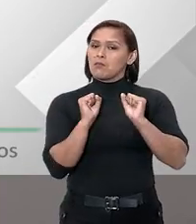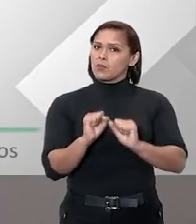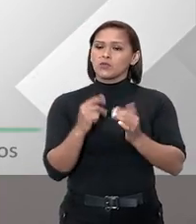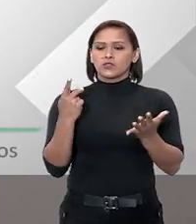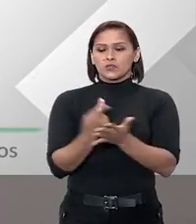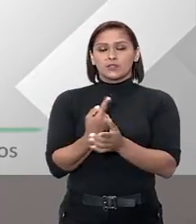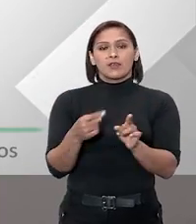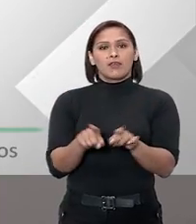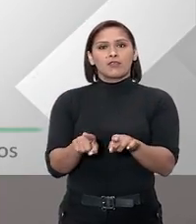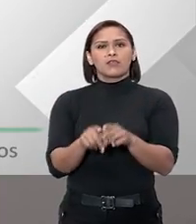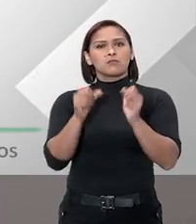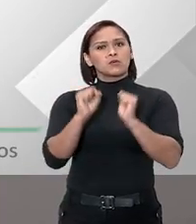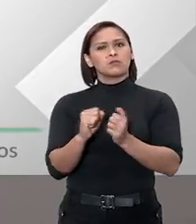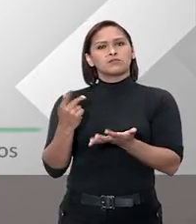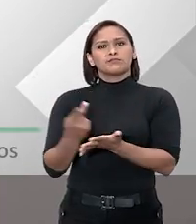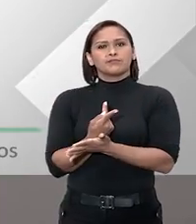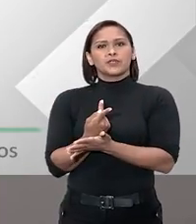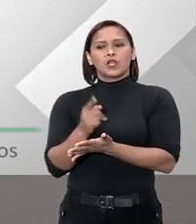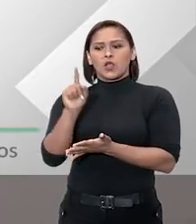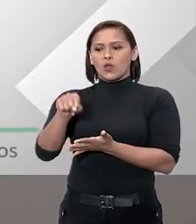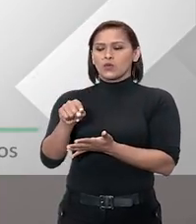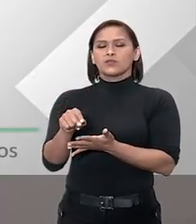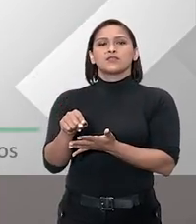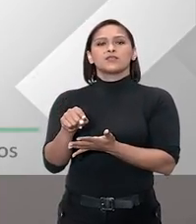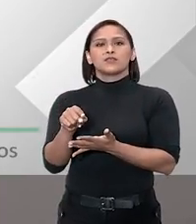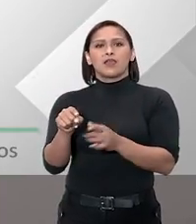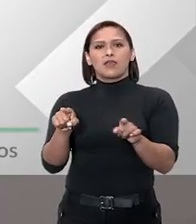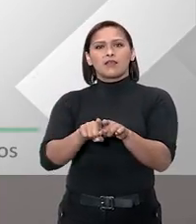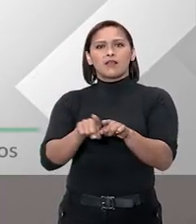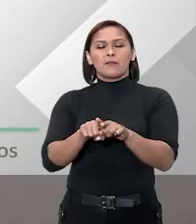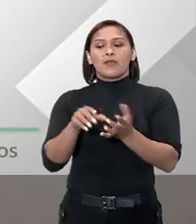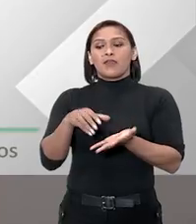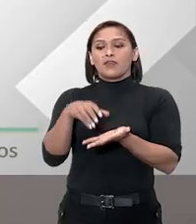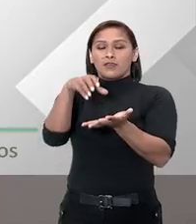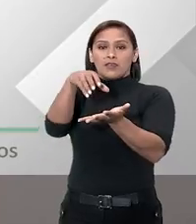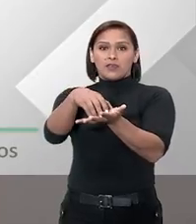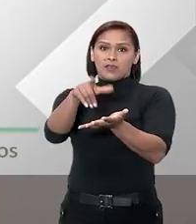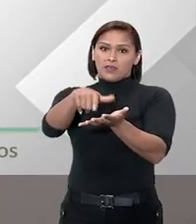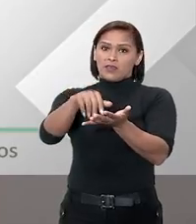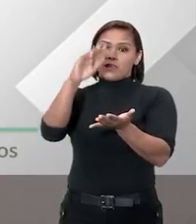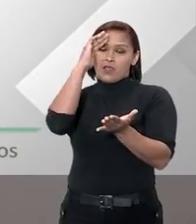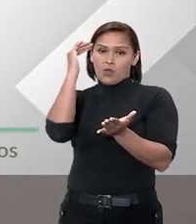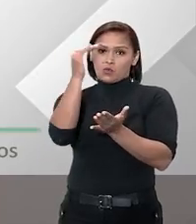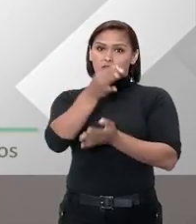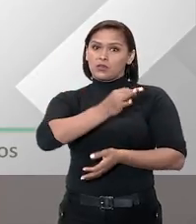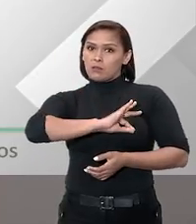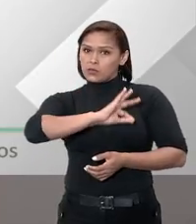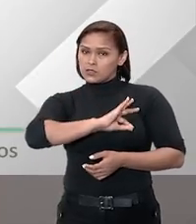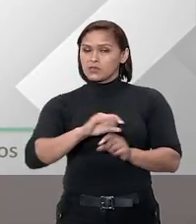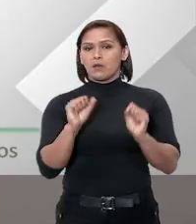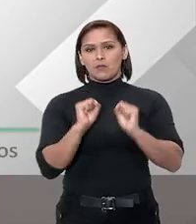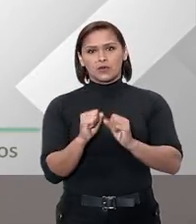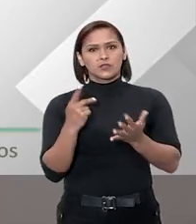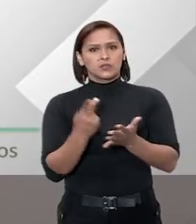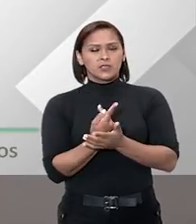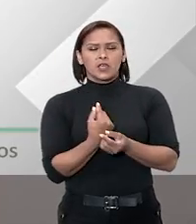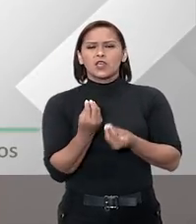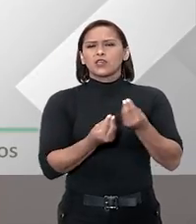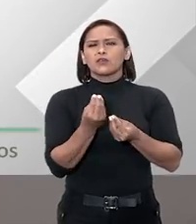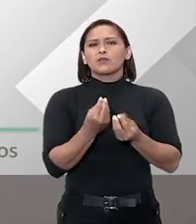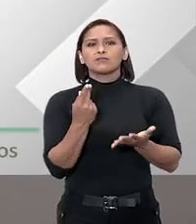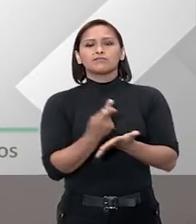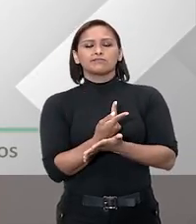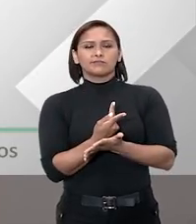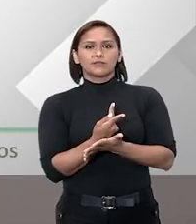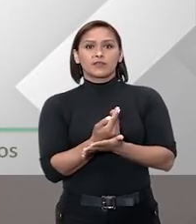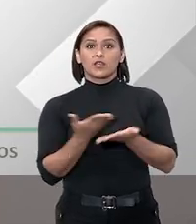e também pode ocorrer também a sua oitiva em sede de autoridade policial. Como que se procede